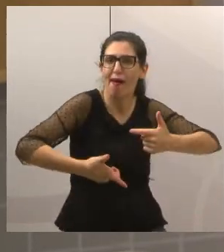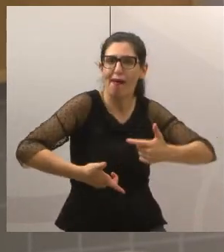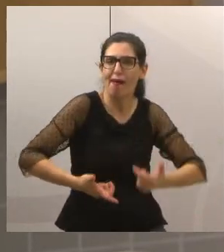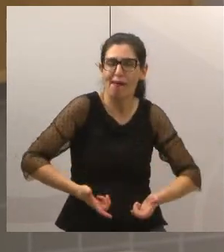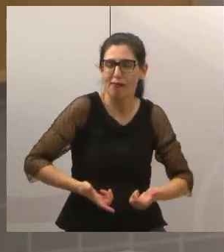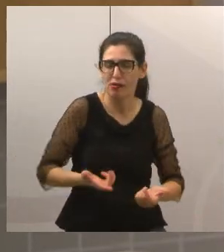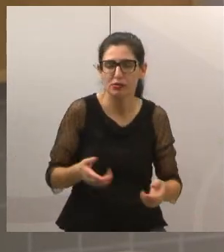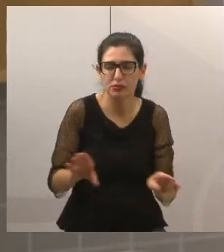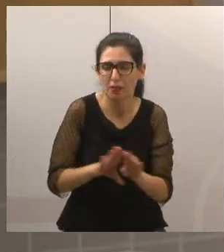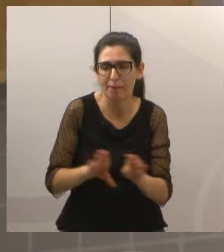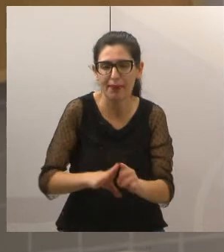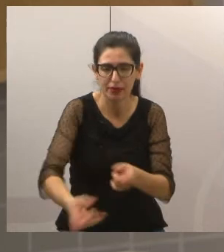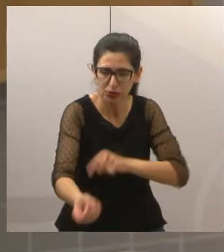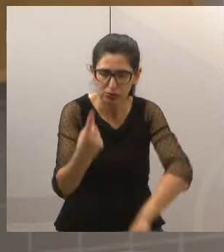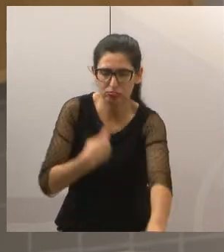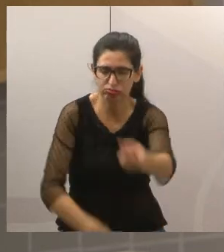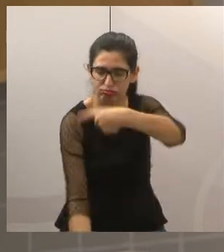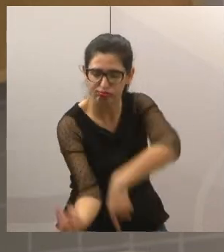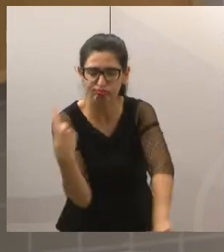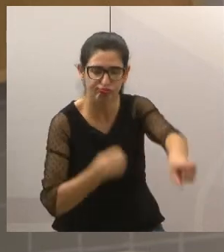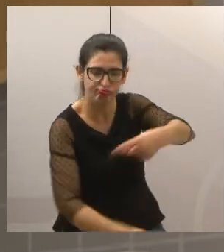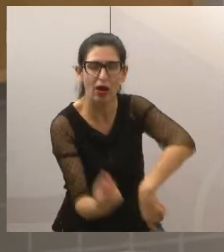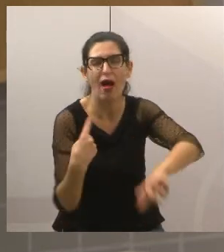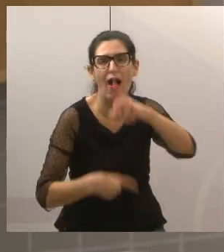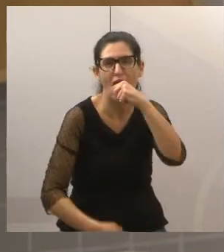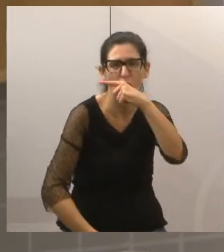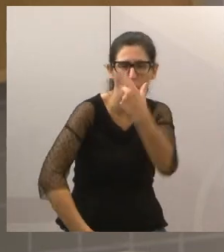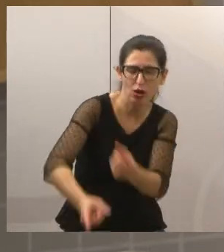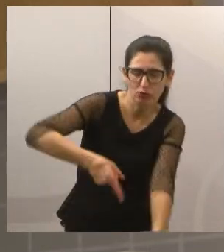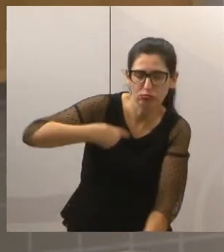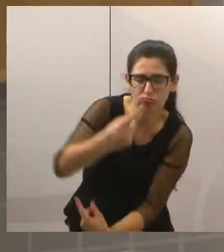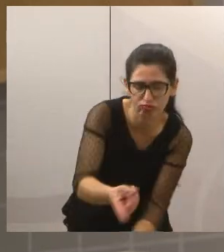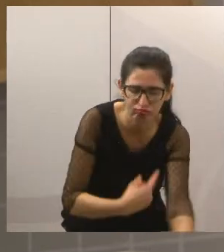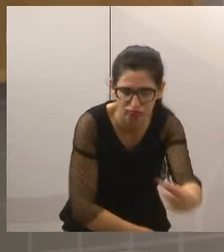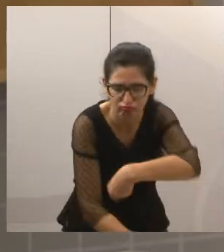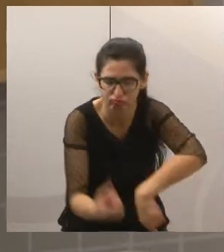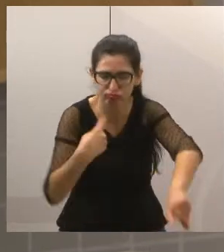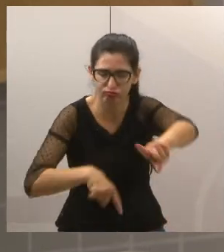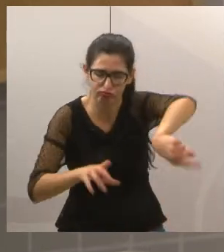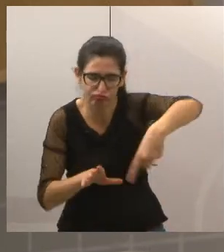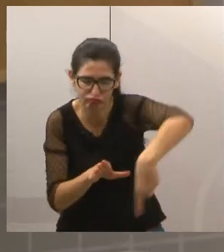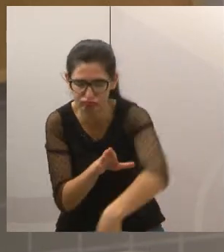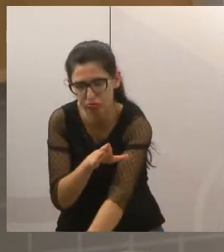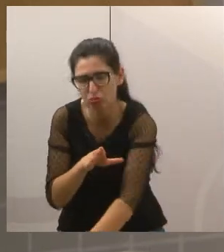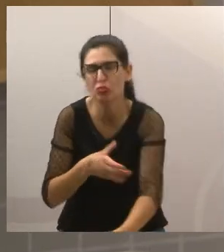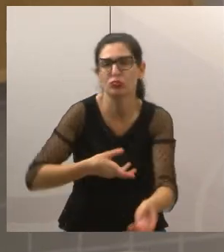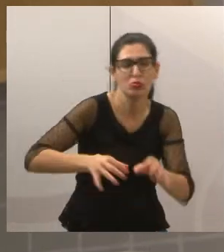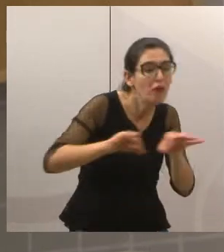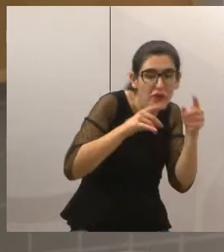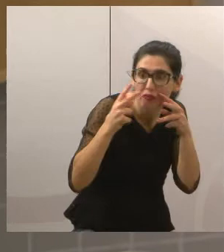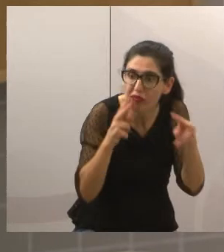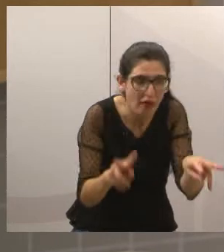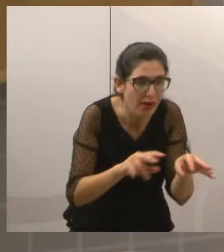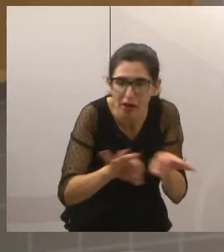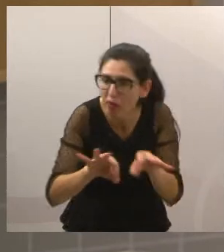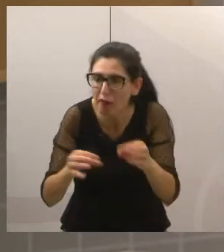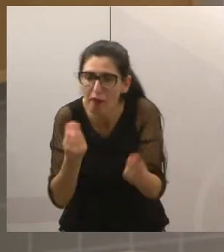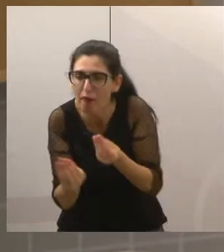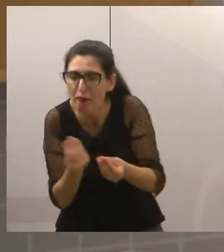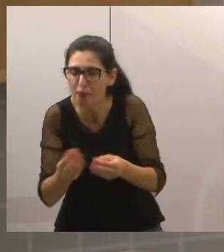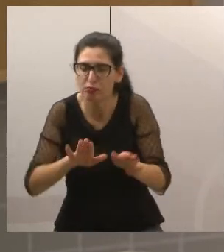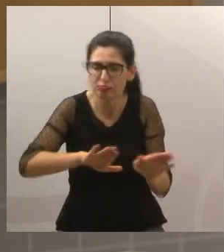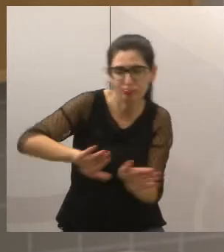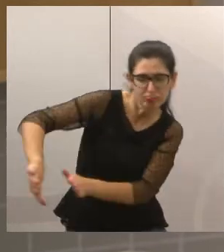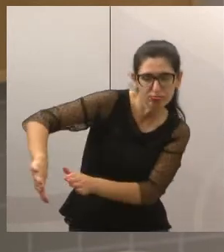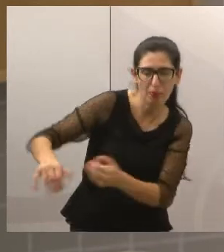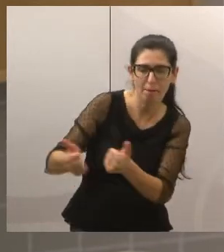muito mais do que o dobro da aquisição da própria academia. Então, a Secretaria de Infraestrutura está terminando todos os orçamentos, daí a gente